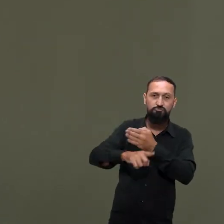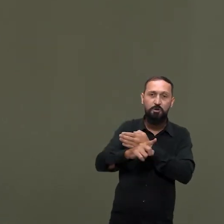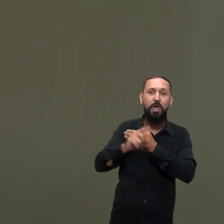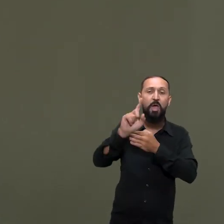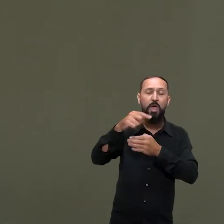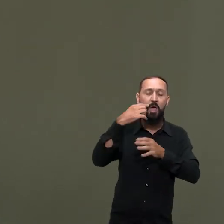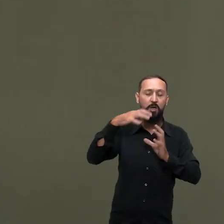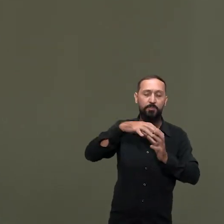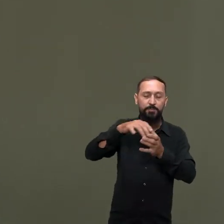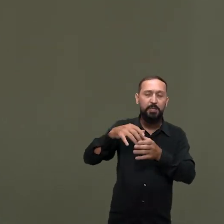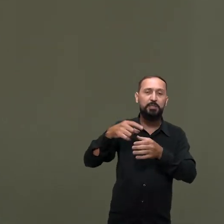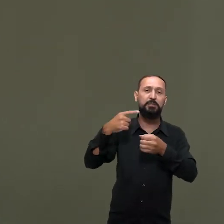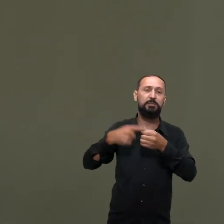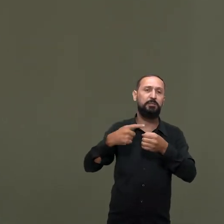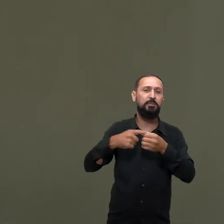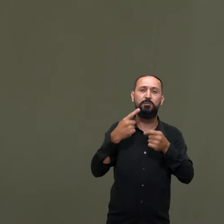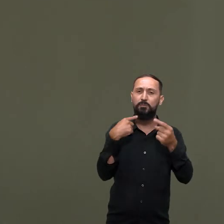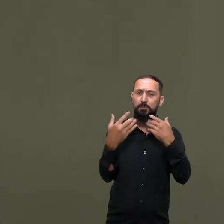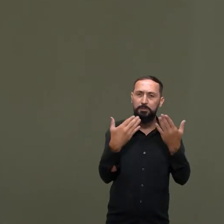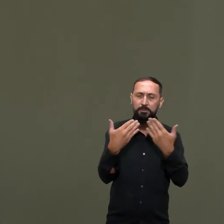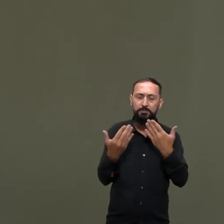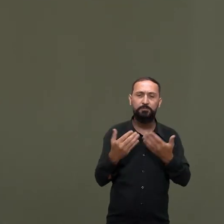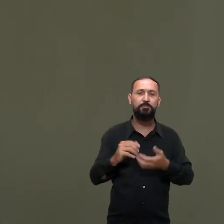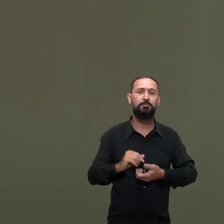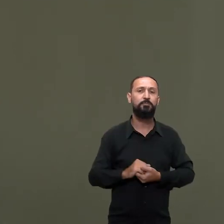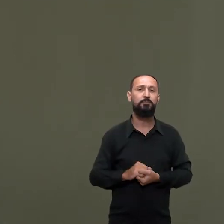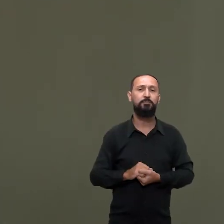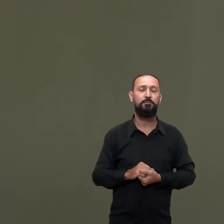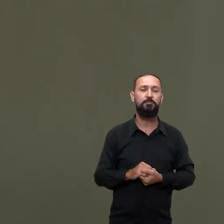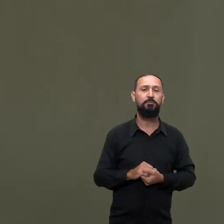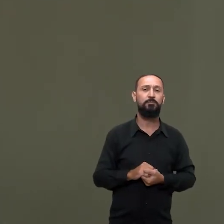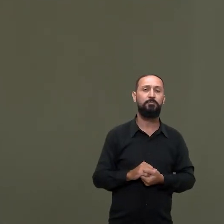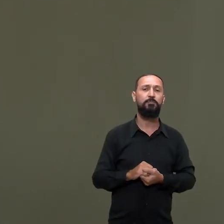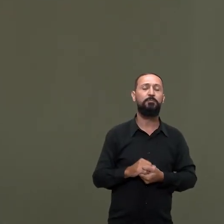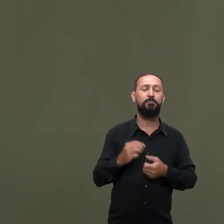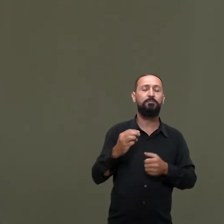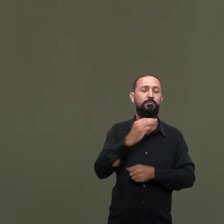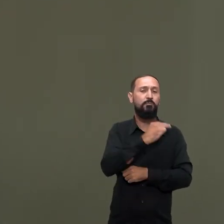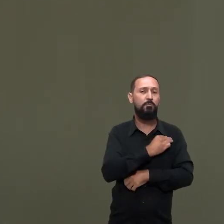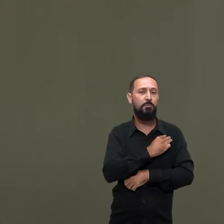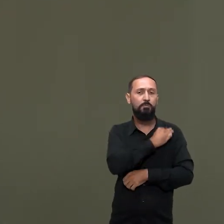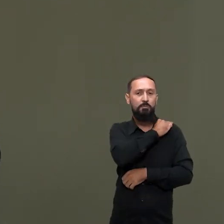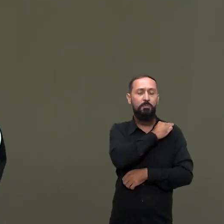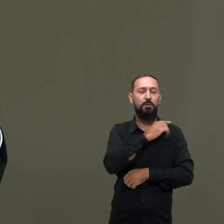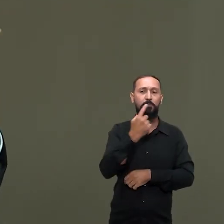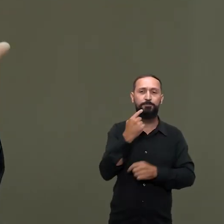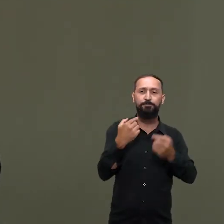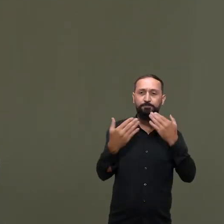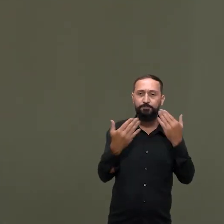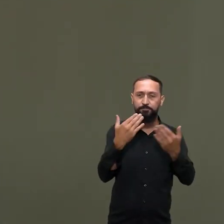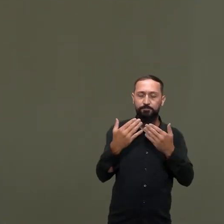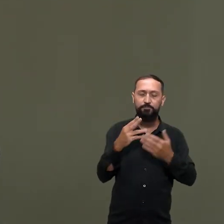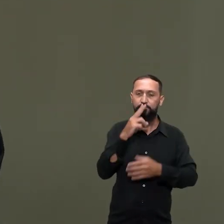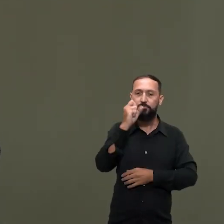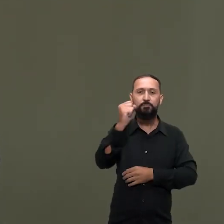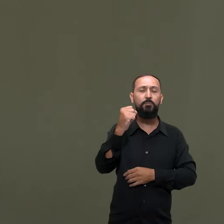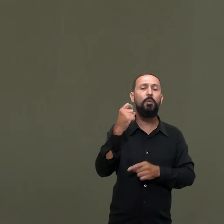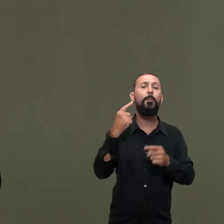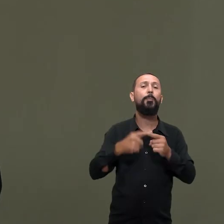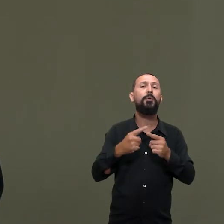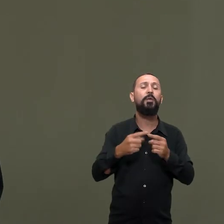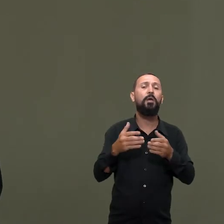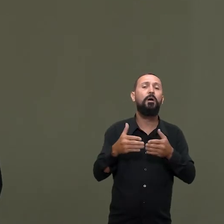posicionamento geográfico da cidade. Isso foi debatido na ação, inclusive, entre os ministros, né? Houve um debate intenso. Por